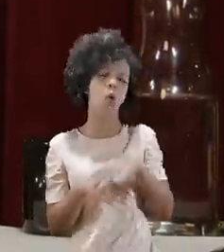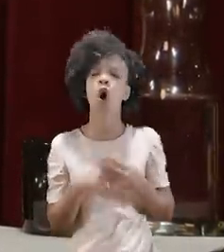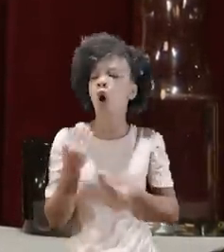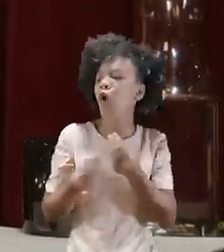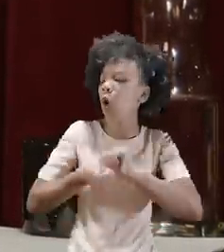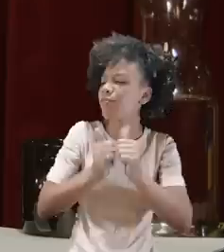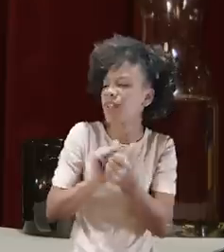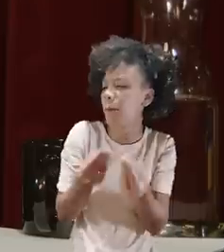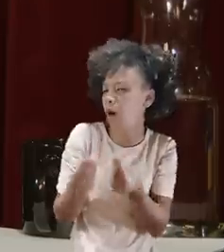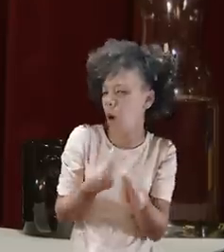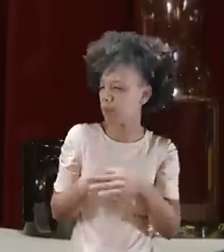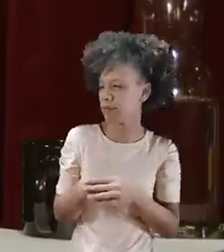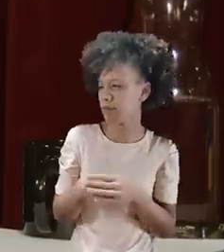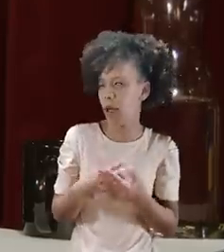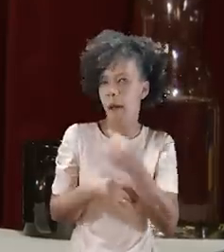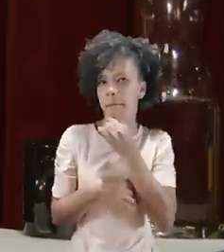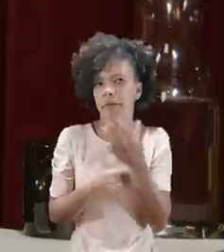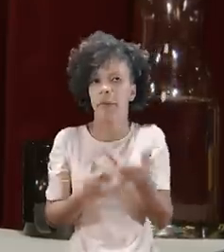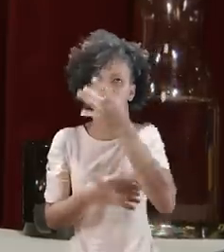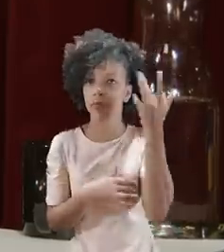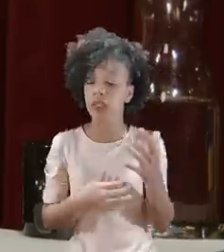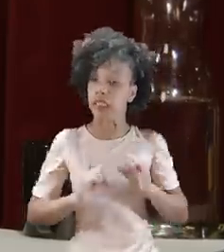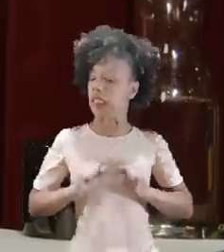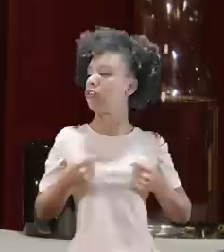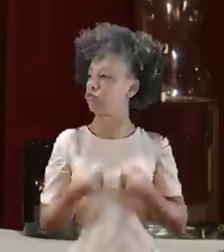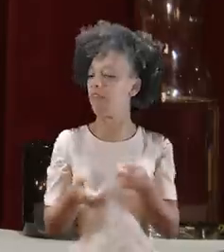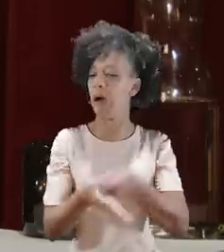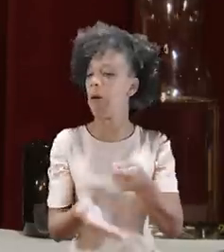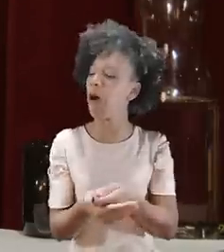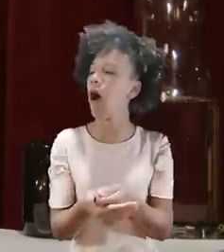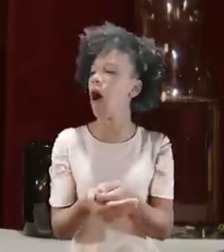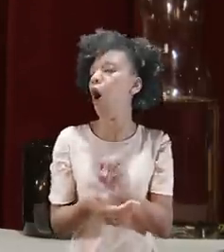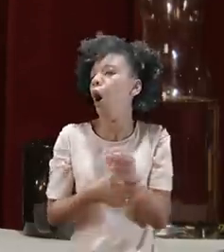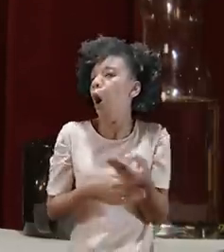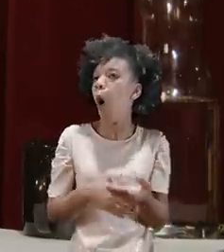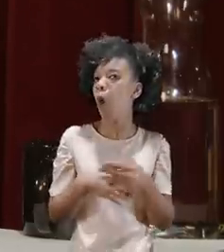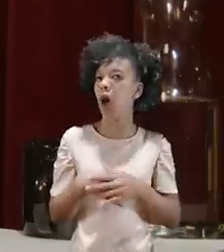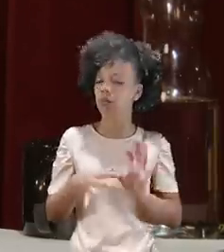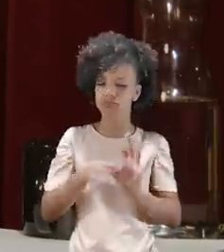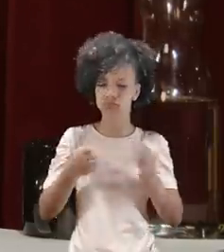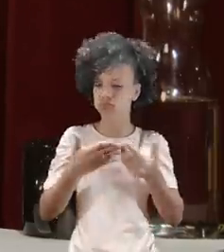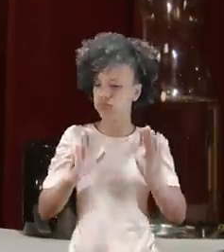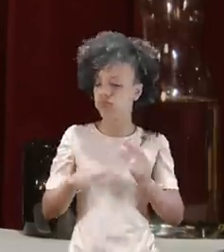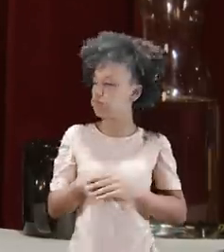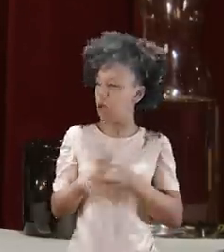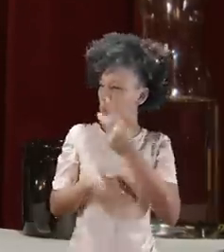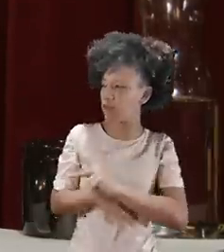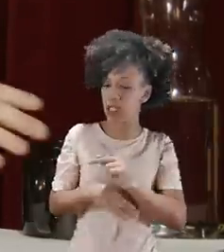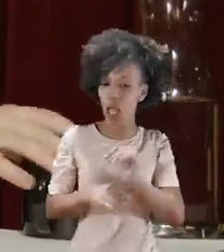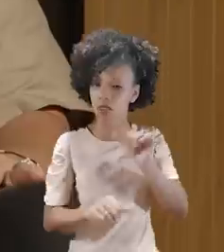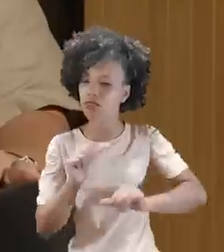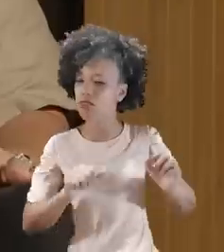como é que você como é que funciona as pessoas elas são muito ativas na forma de exigir ou escolas dão abertura para